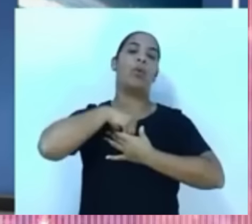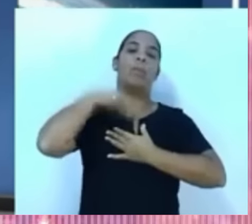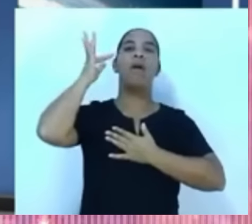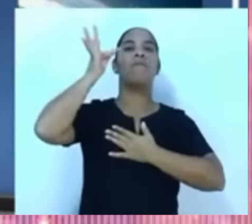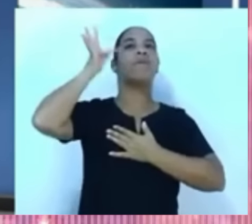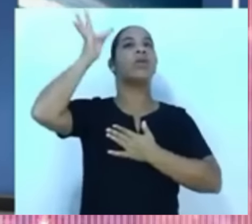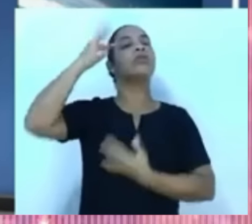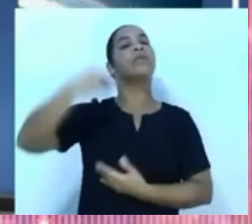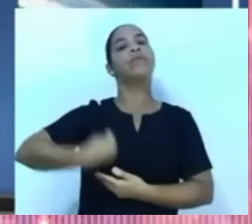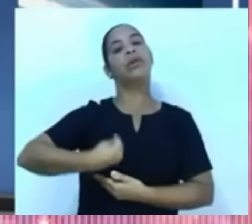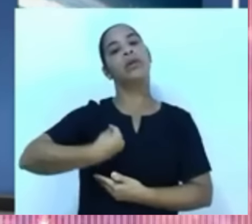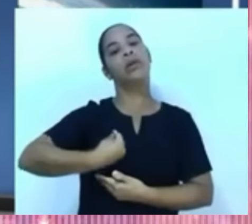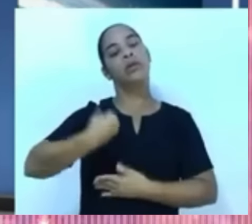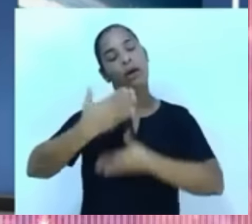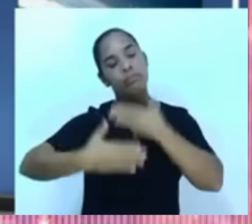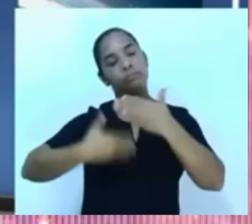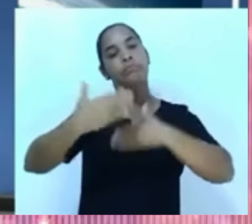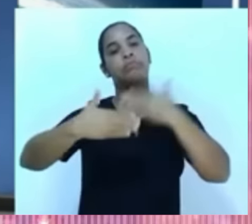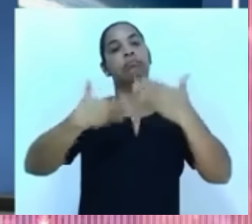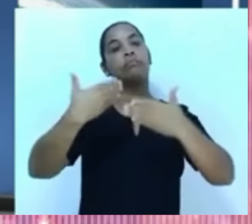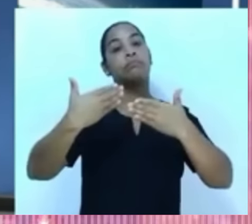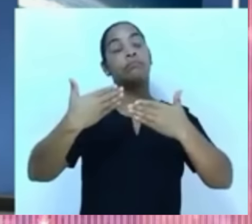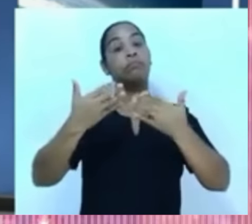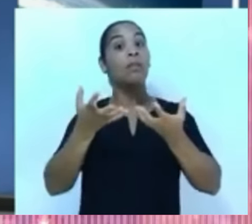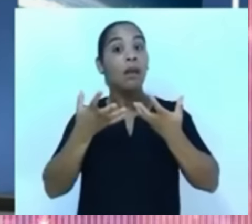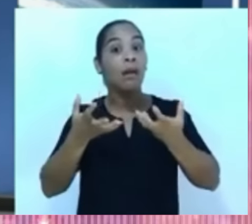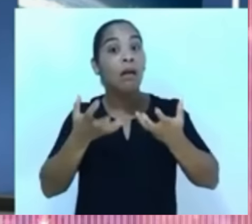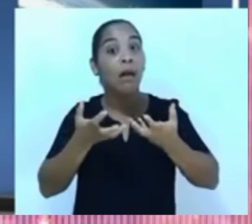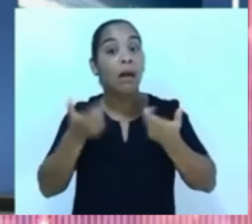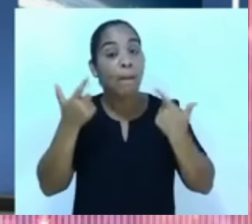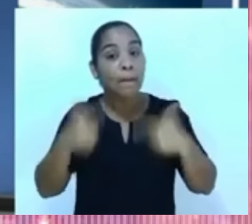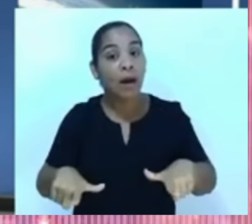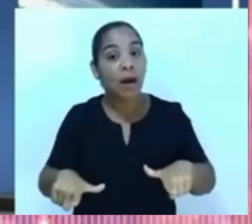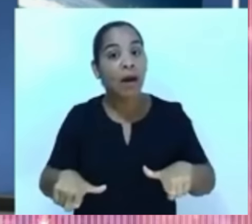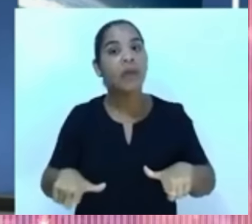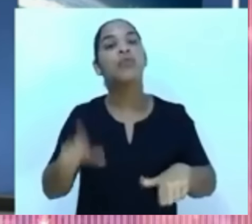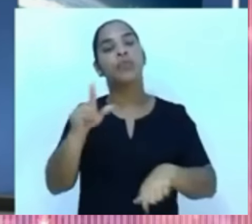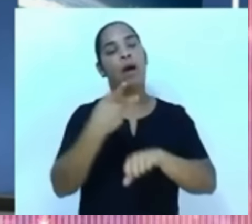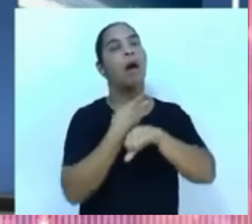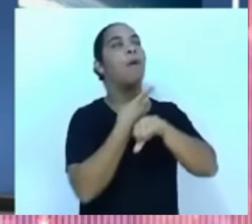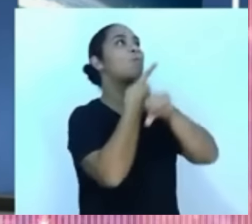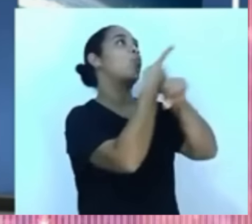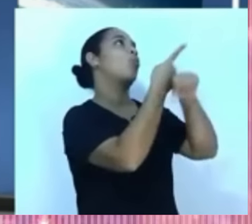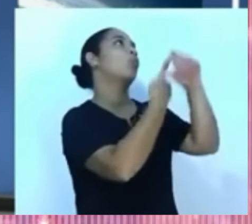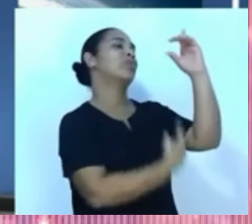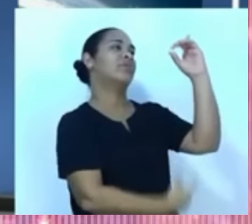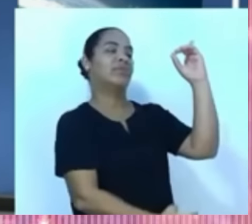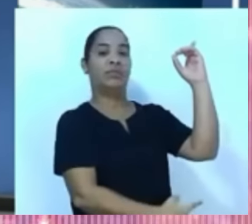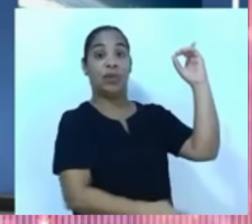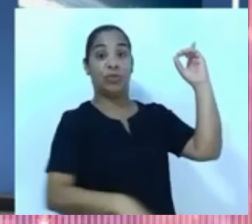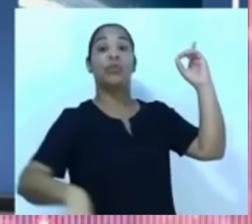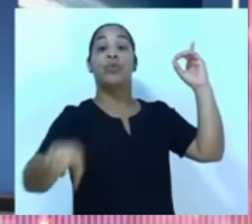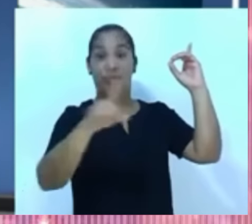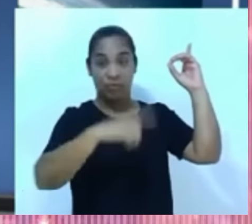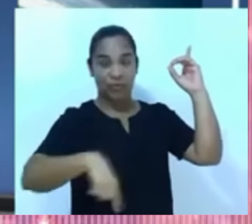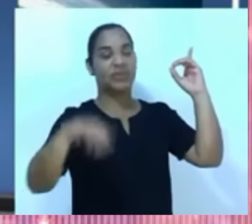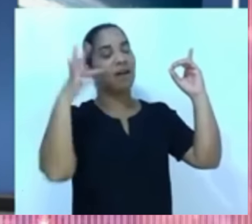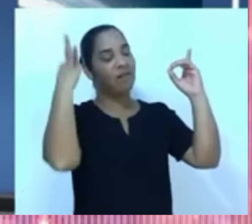prosperidade mas se quiser mais busque Deus e tenha a a filosofia da vida